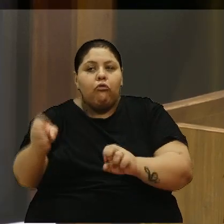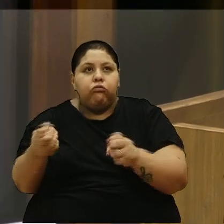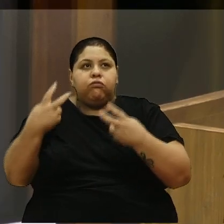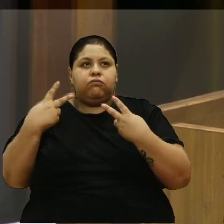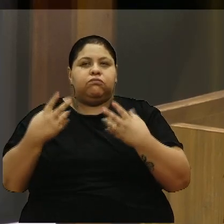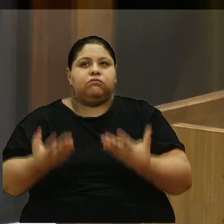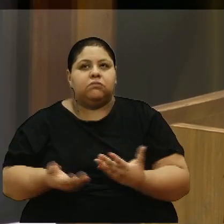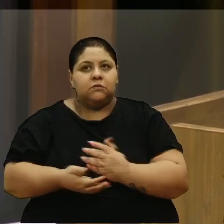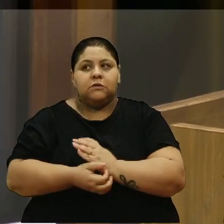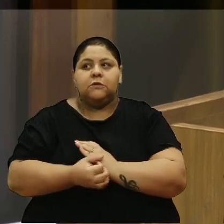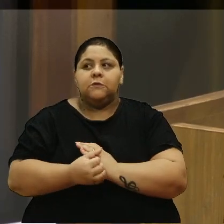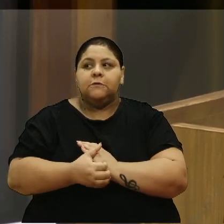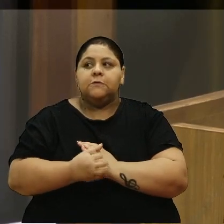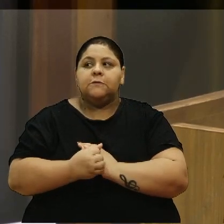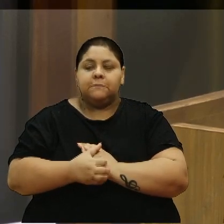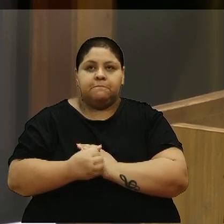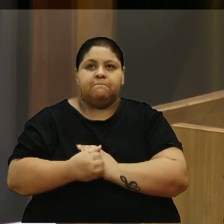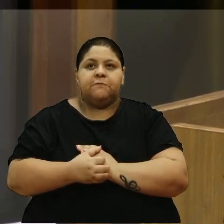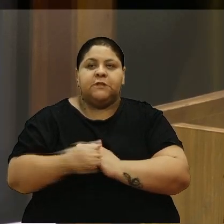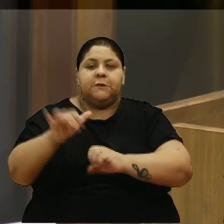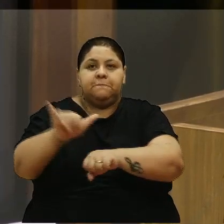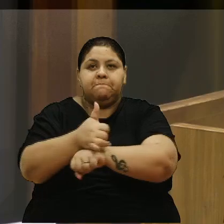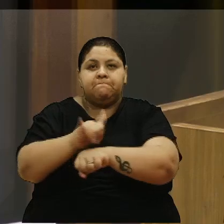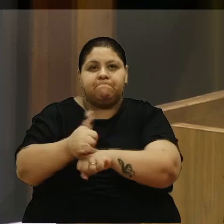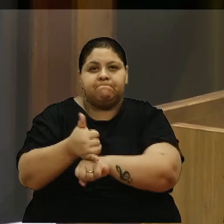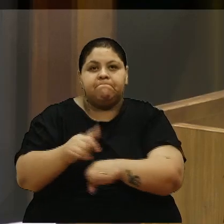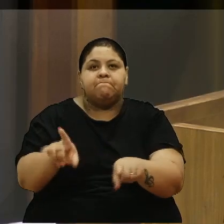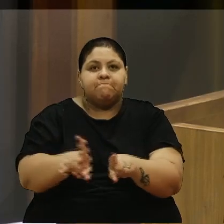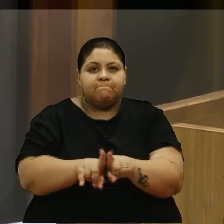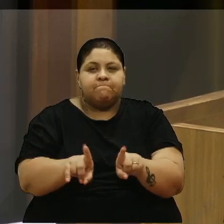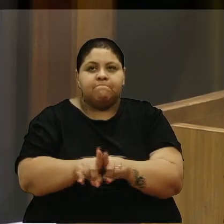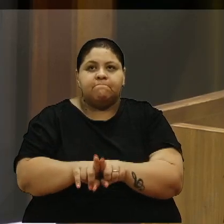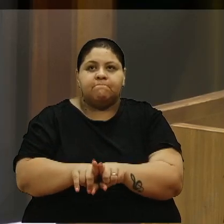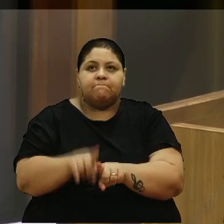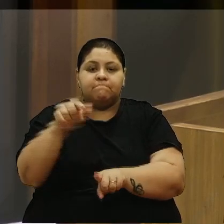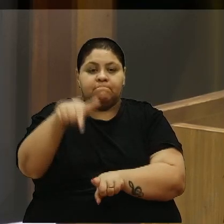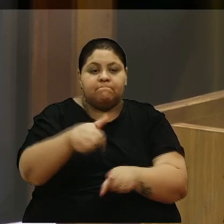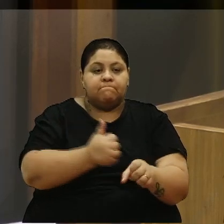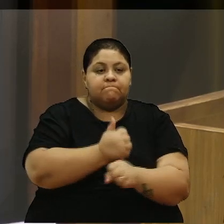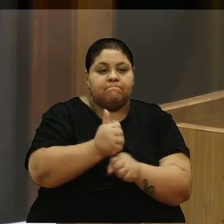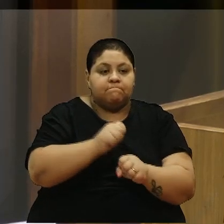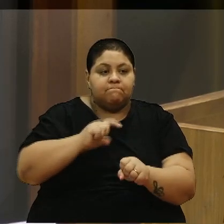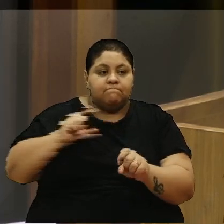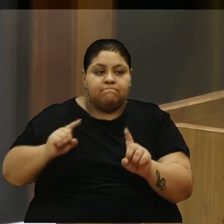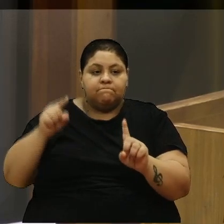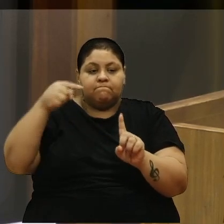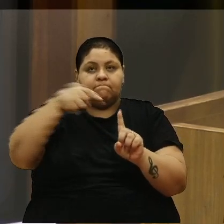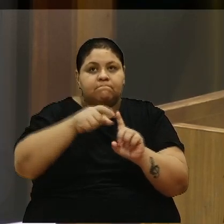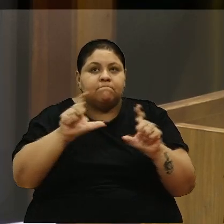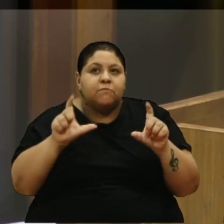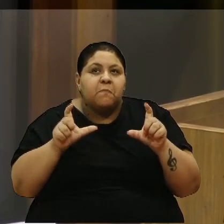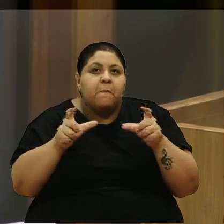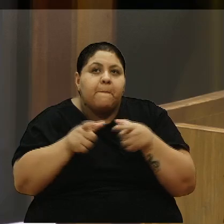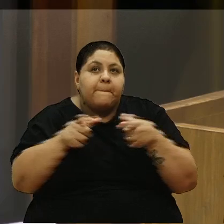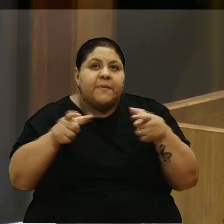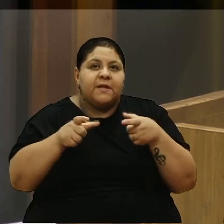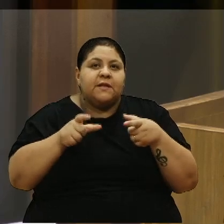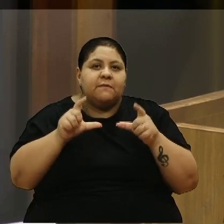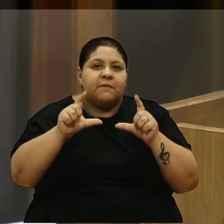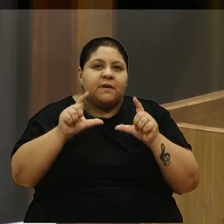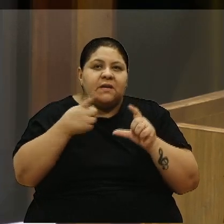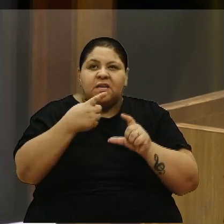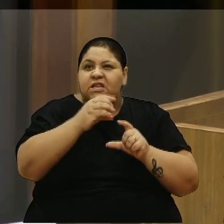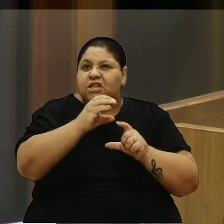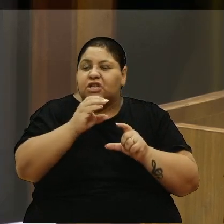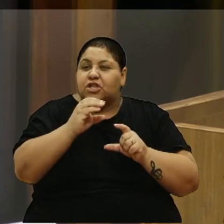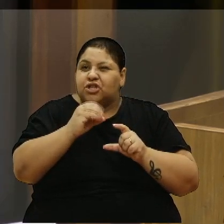de parcerias estratégicas. Além de, este ano temos uma meta de crescimento mínima de 10%, e já estamos nesse